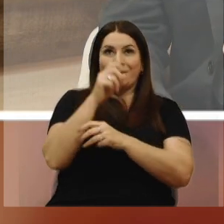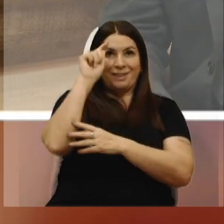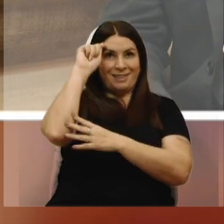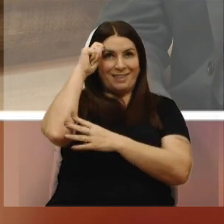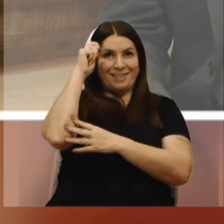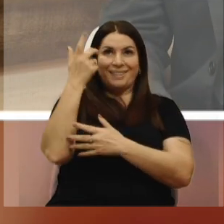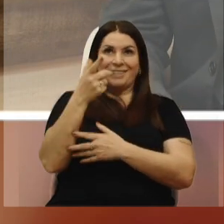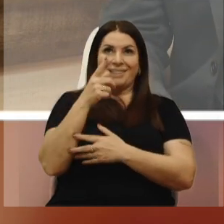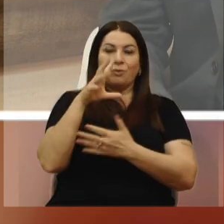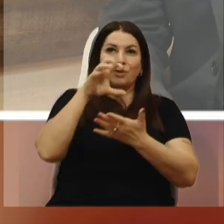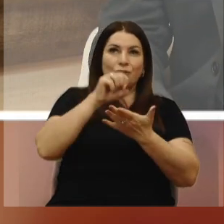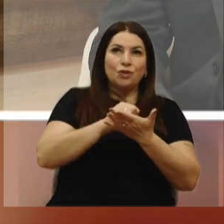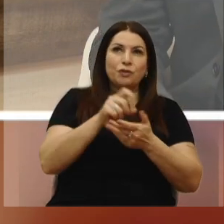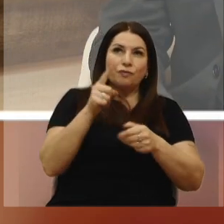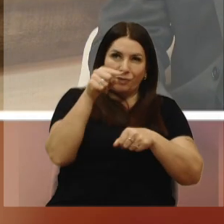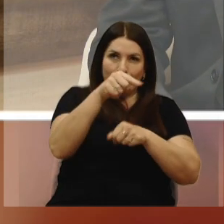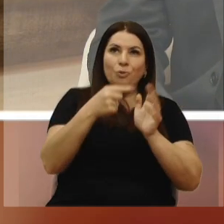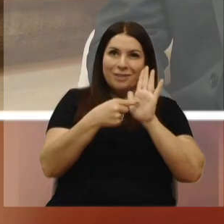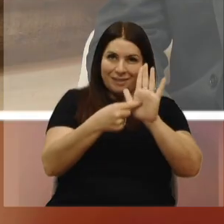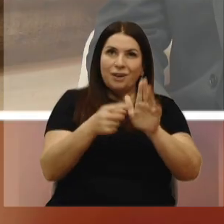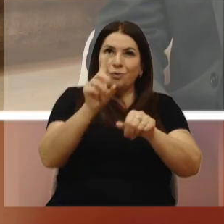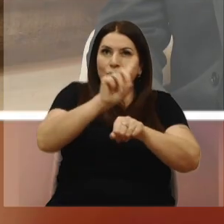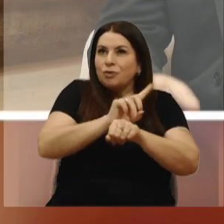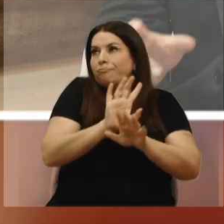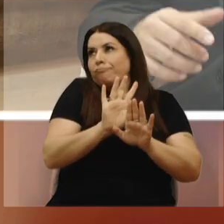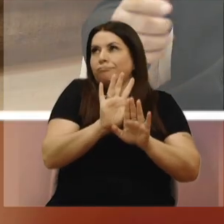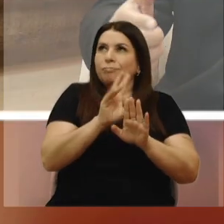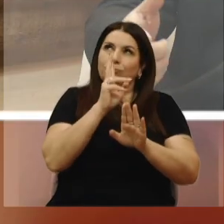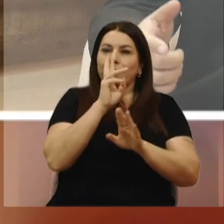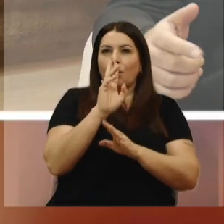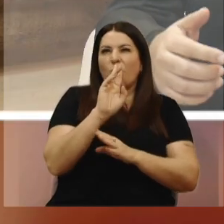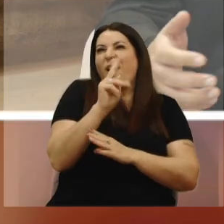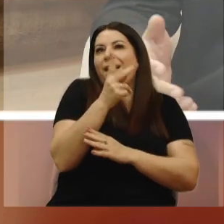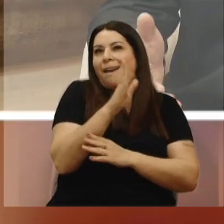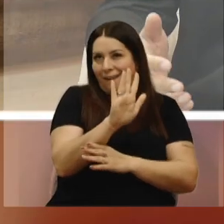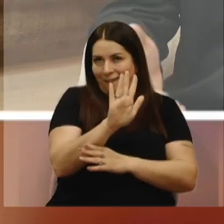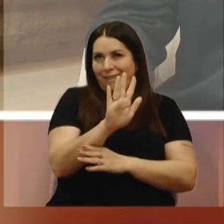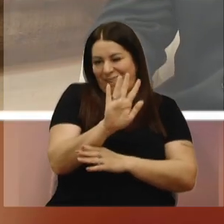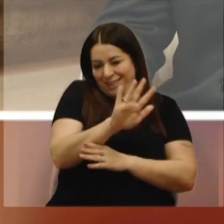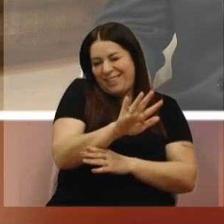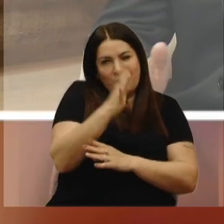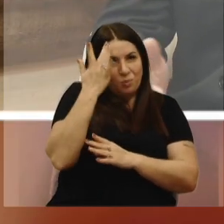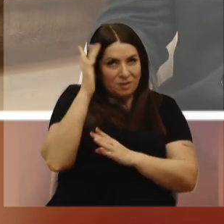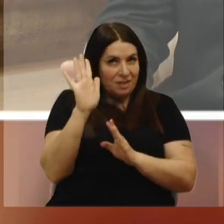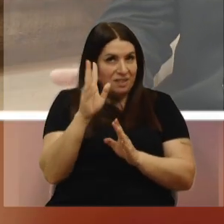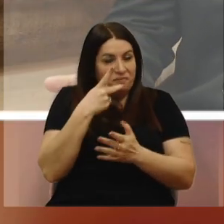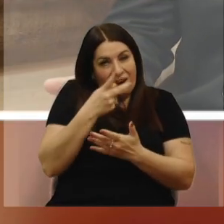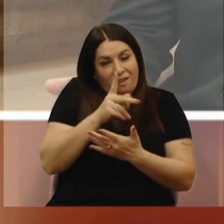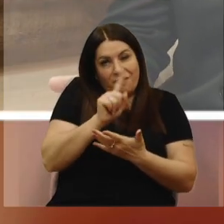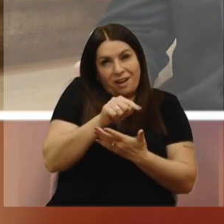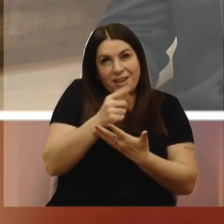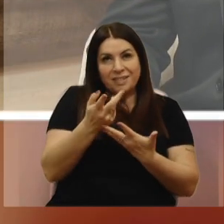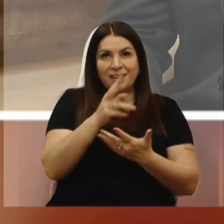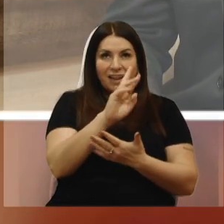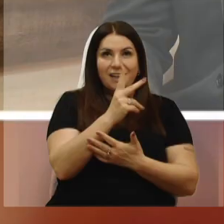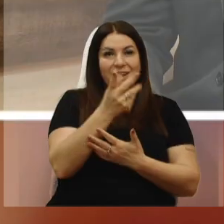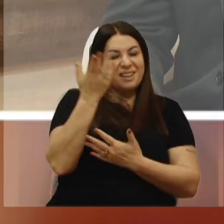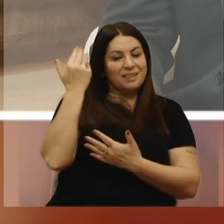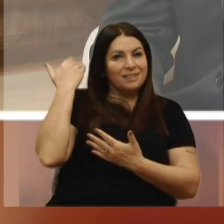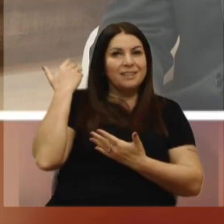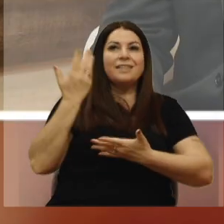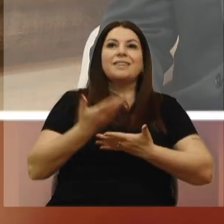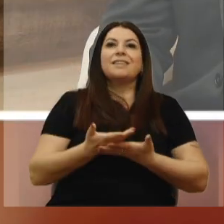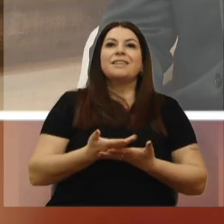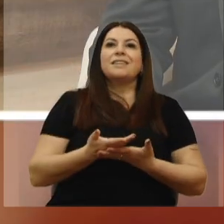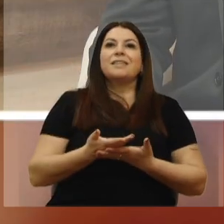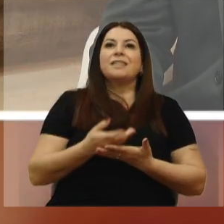negra. O registro vai datar numa espécie de RH, de recursos humanos, não sei se já se chamava assim